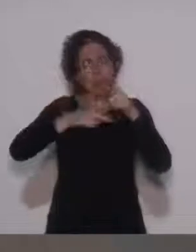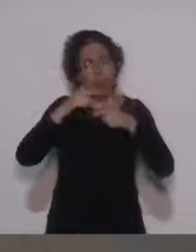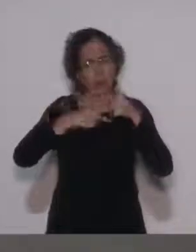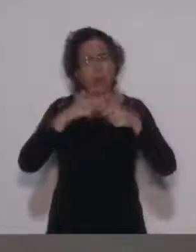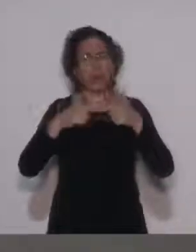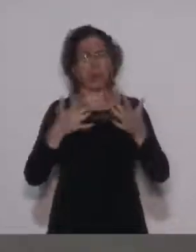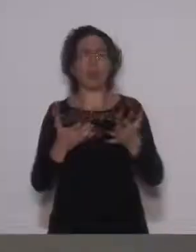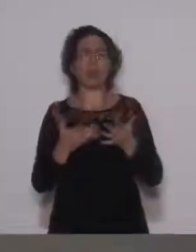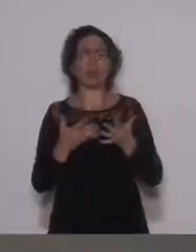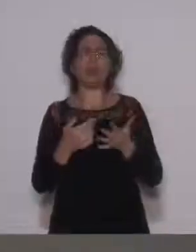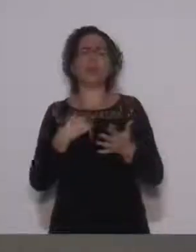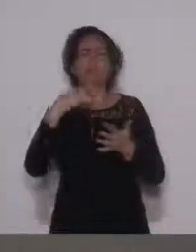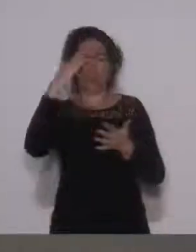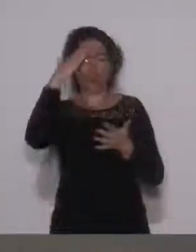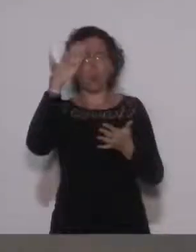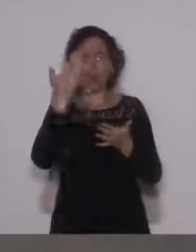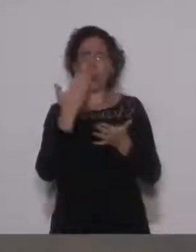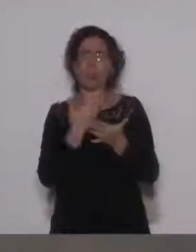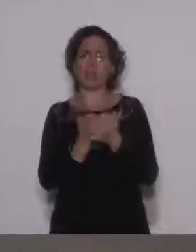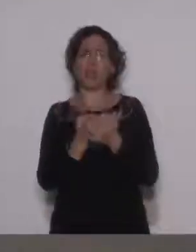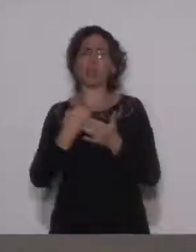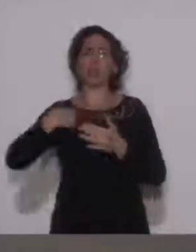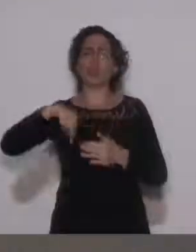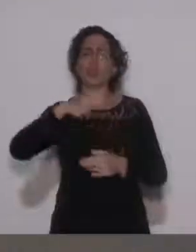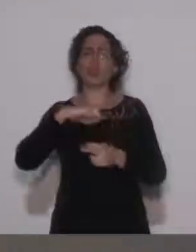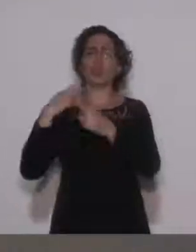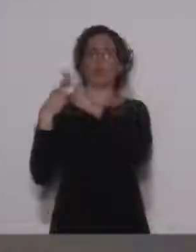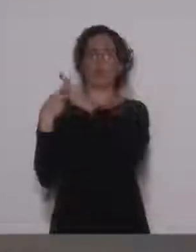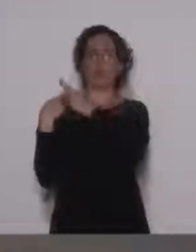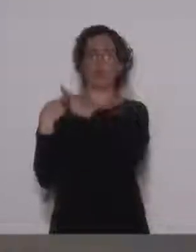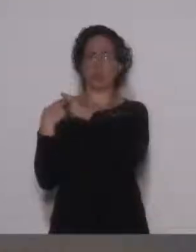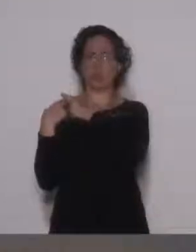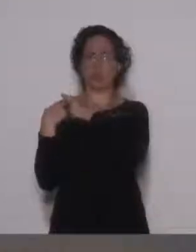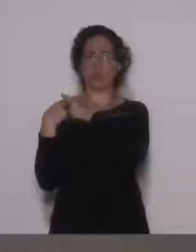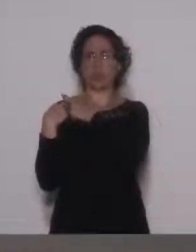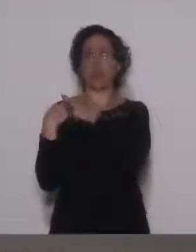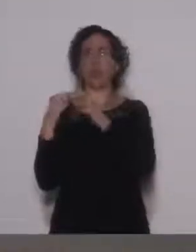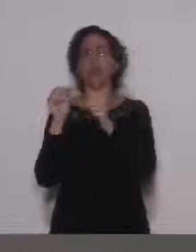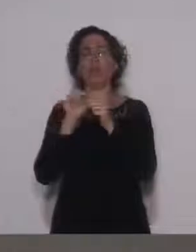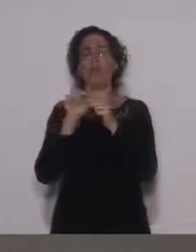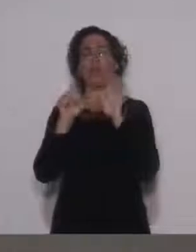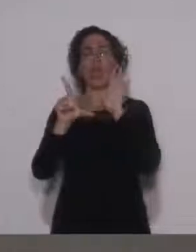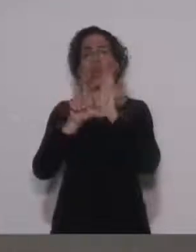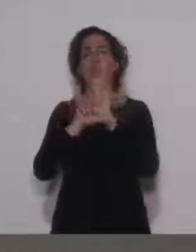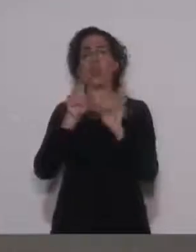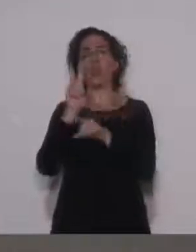concretamente que é uma função nossa, a gente trazer uma legislação